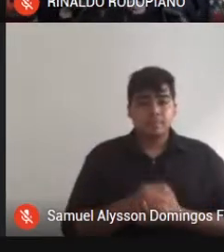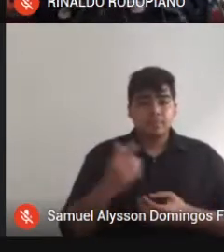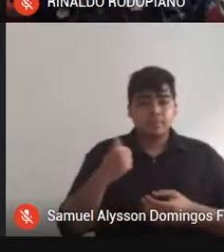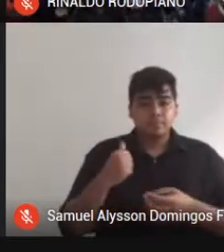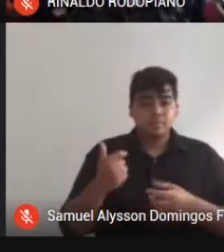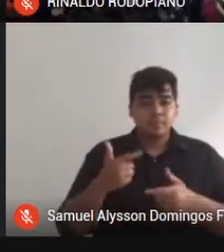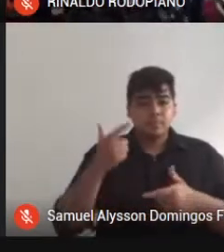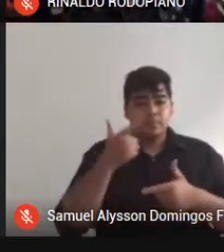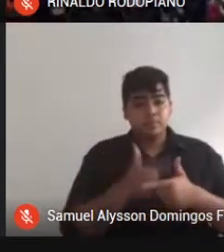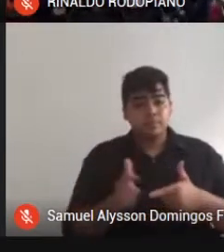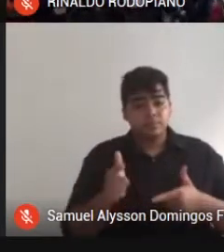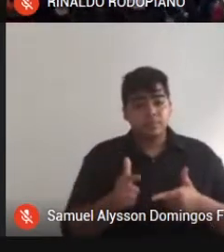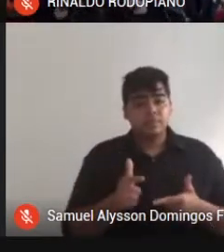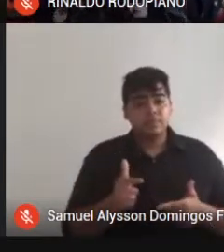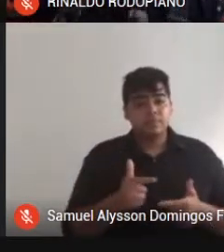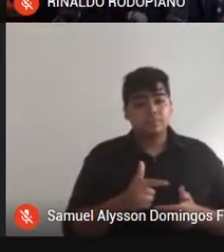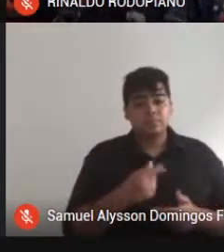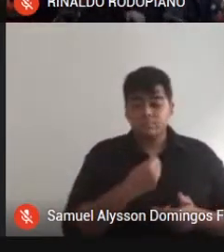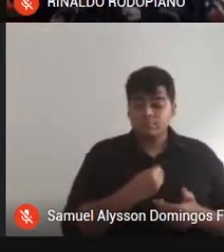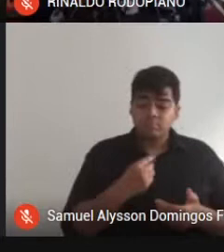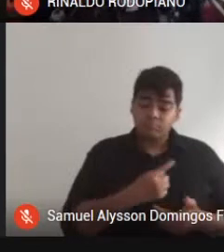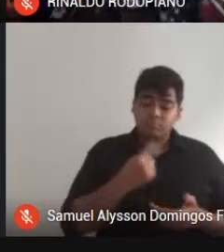esse momento da gente em